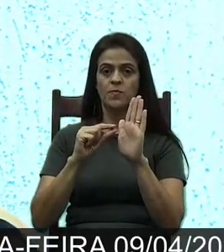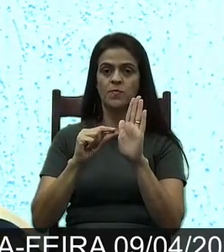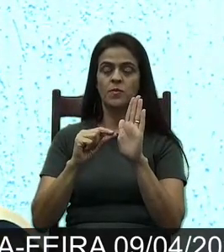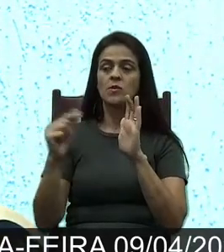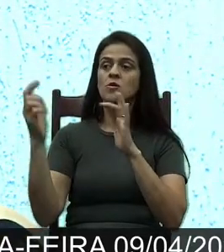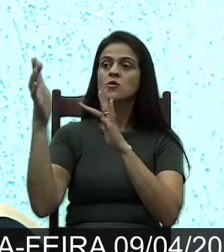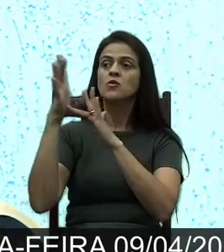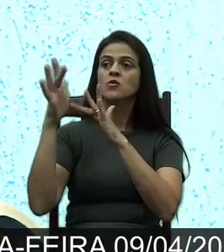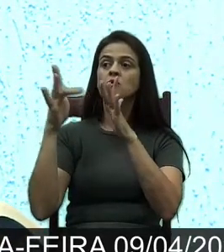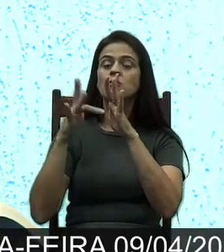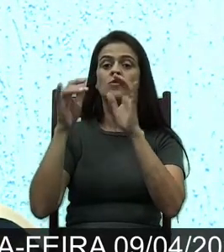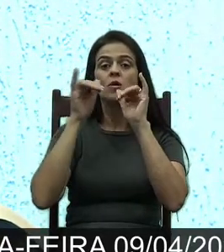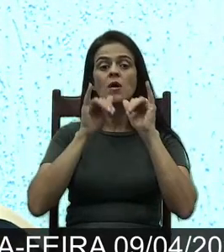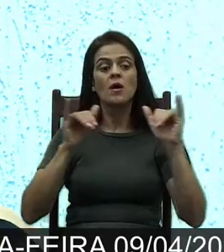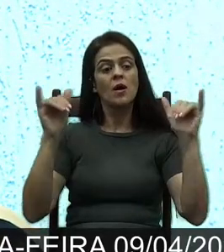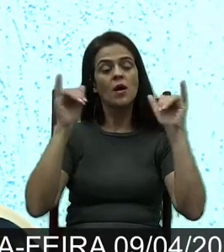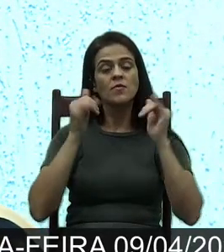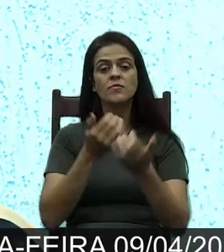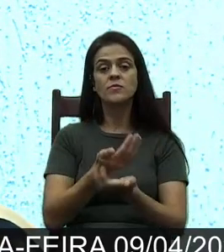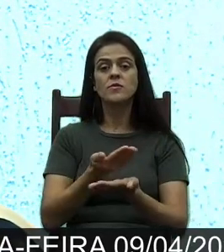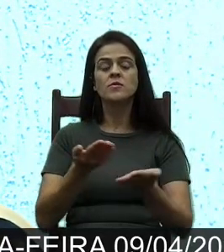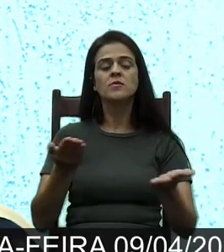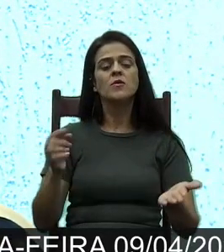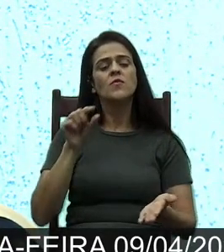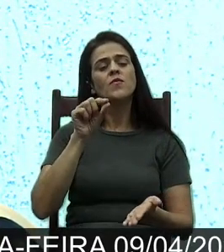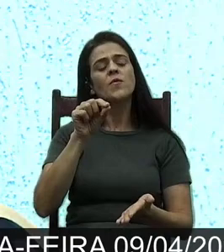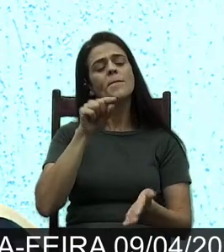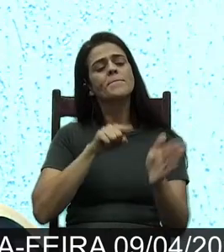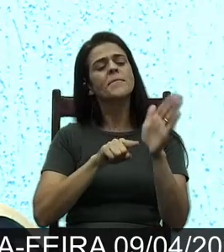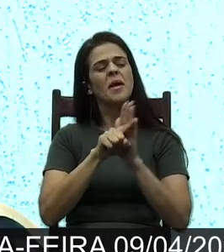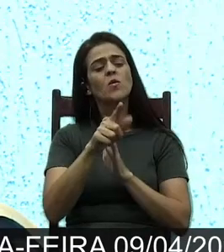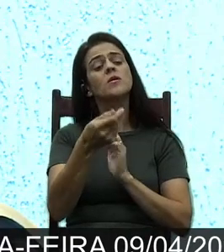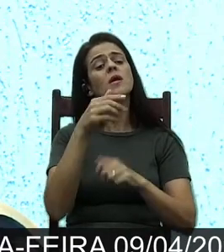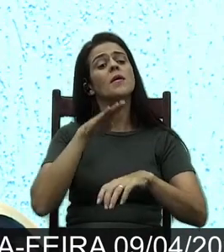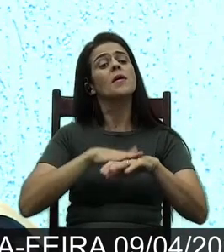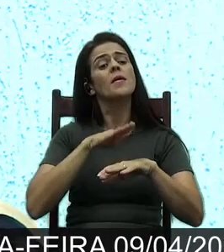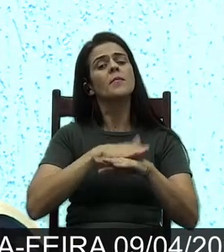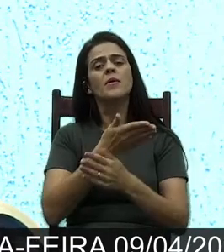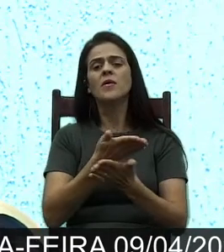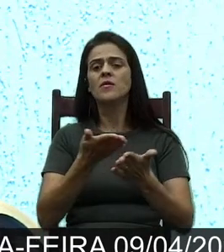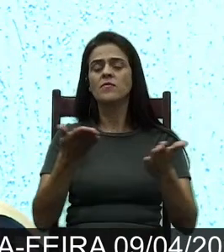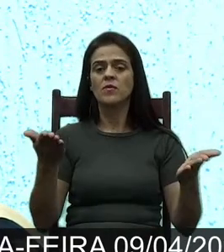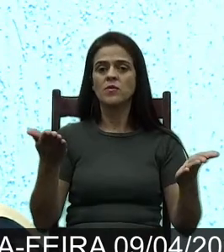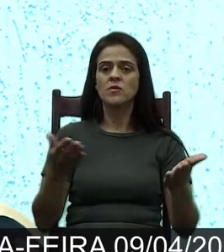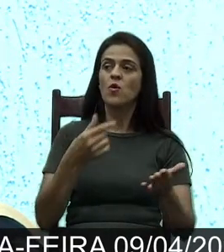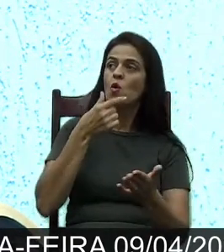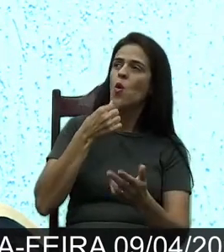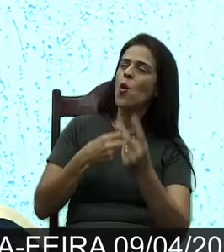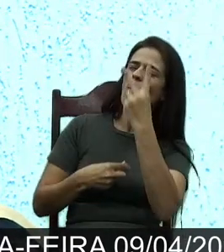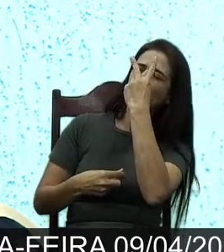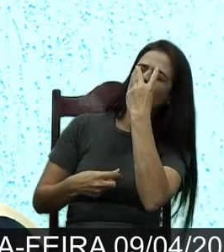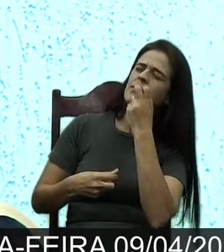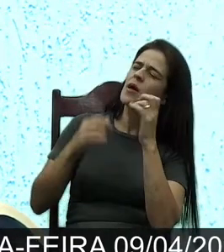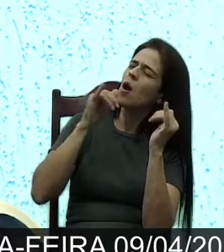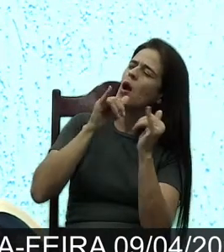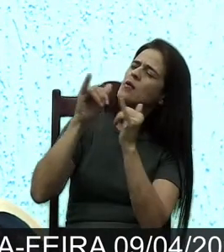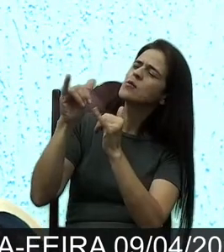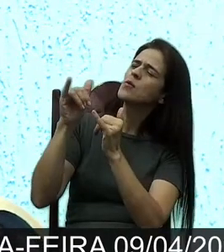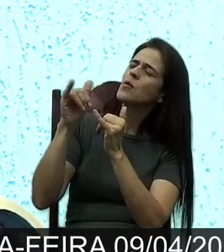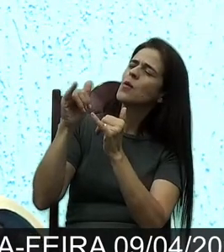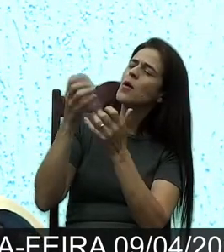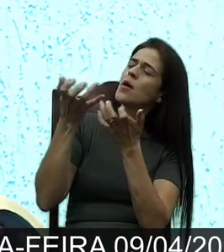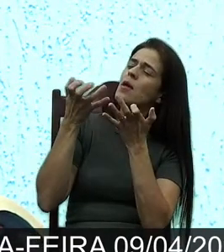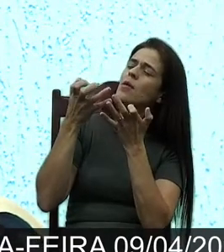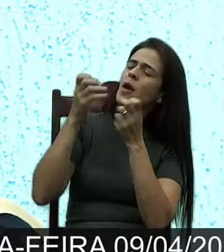Jesus falando, disse-lhe: que queres que te faça? E o cego lhe disse: mestre,